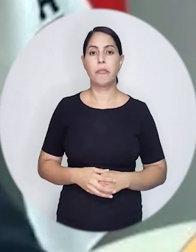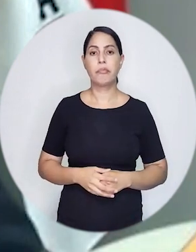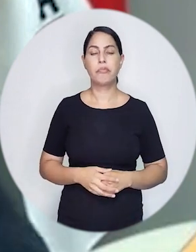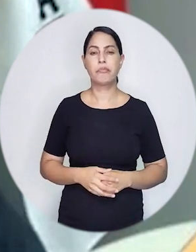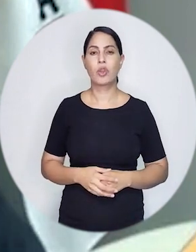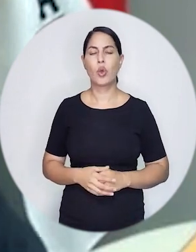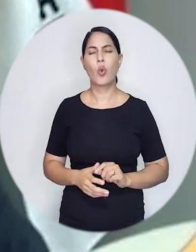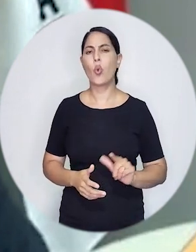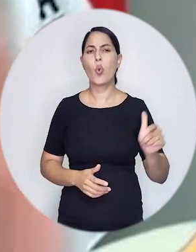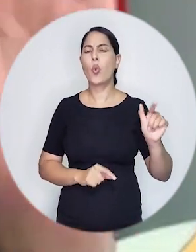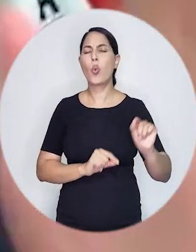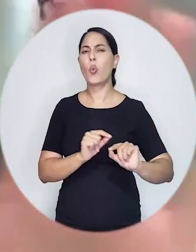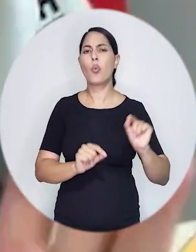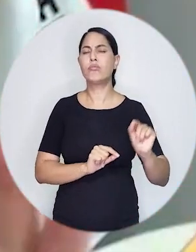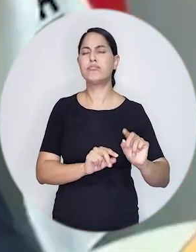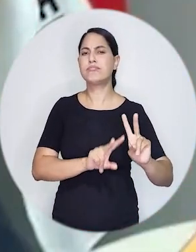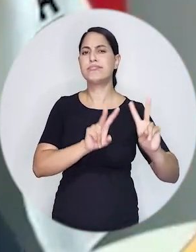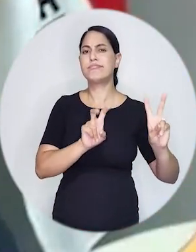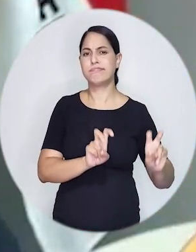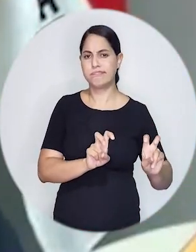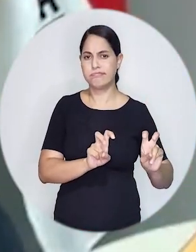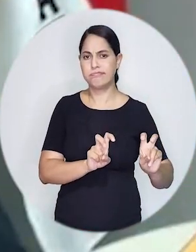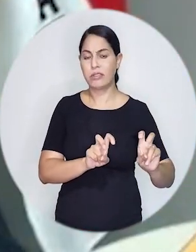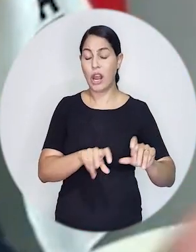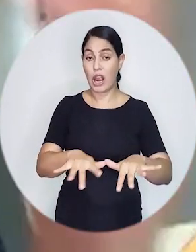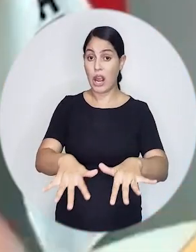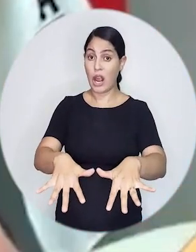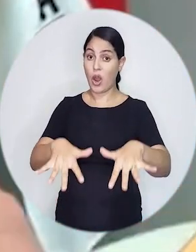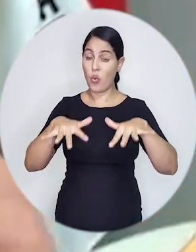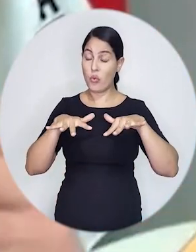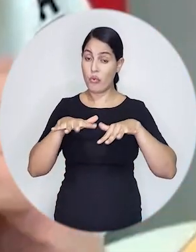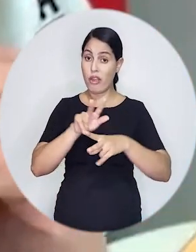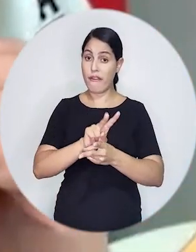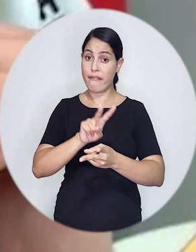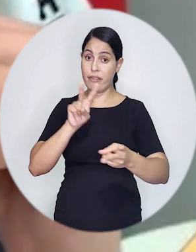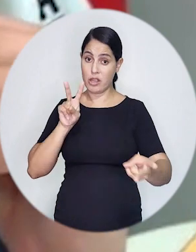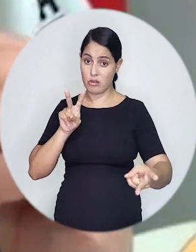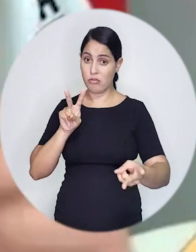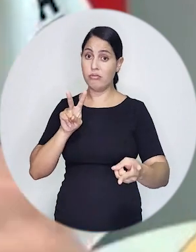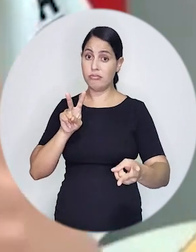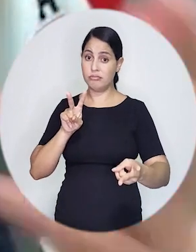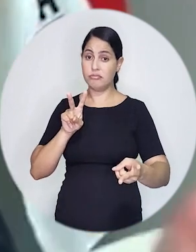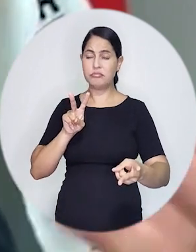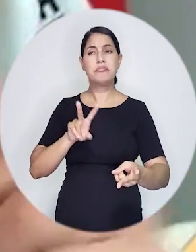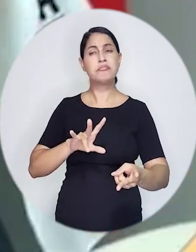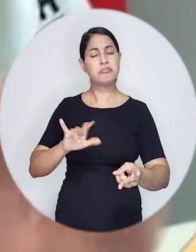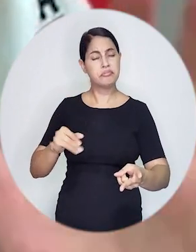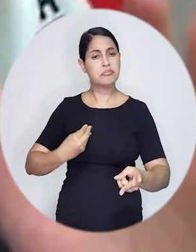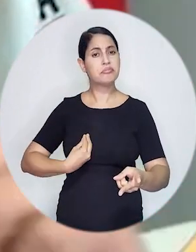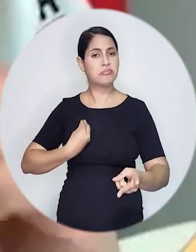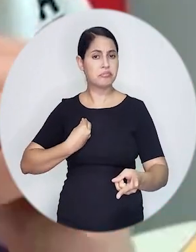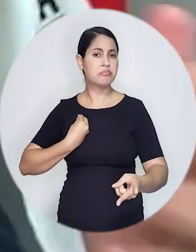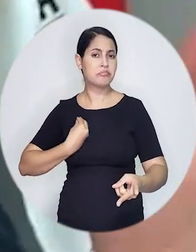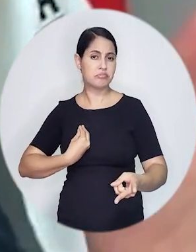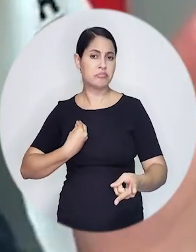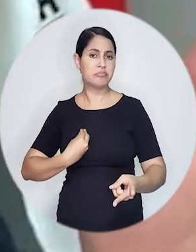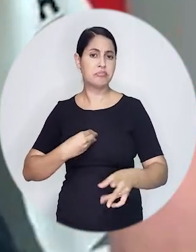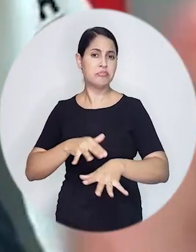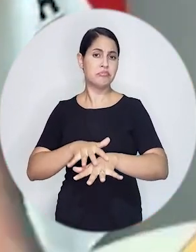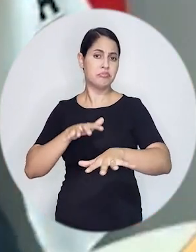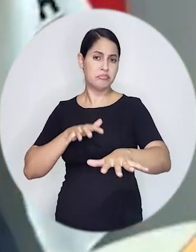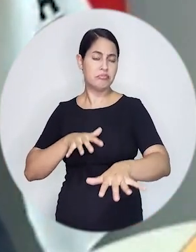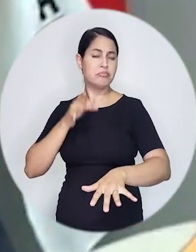suas respectivas comarcas. Isso é uma questão. As outras questões, por exemplo, relativas às audiências